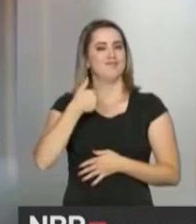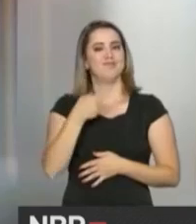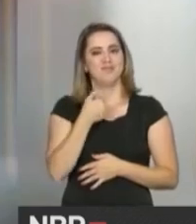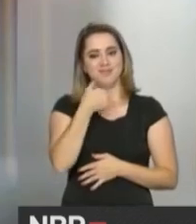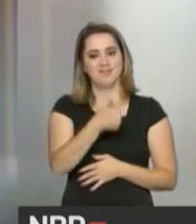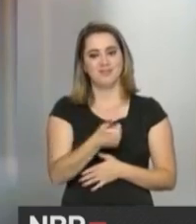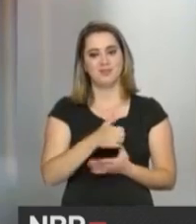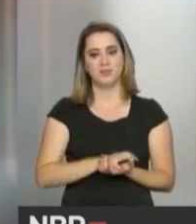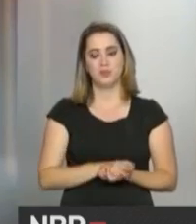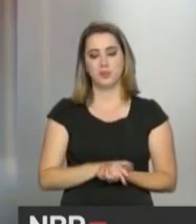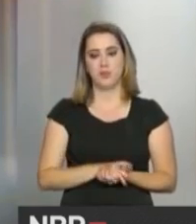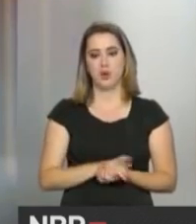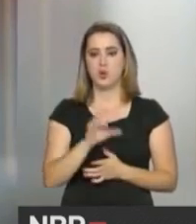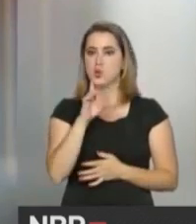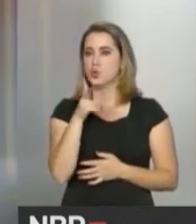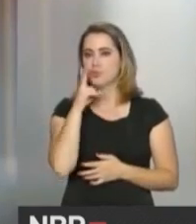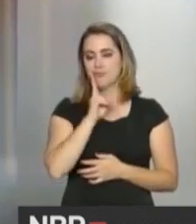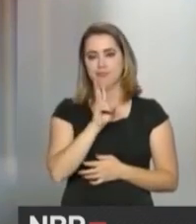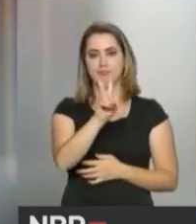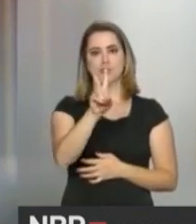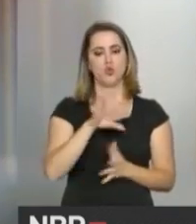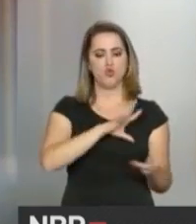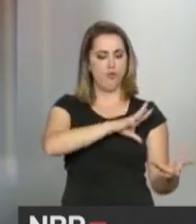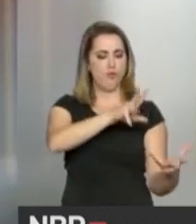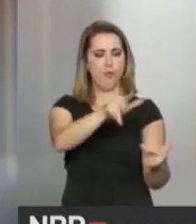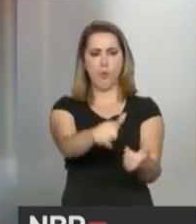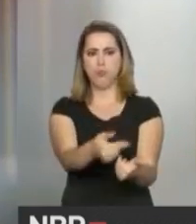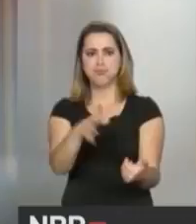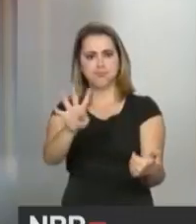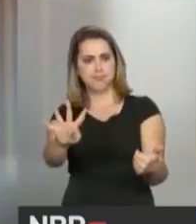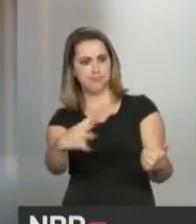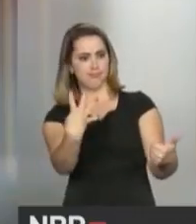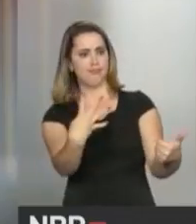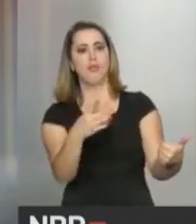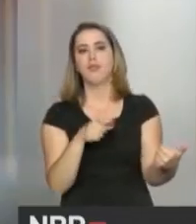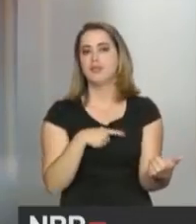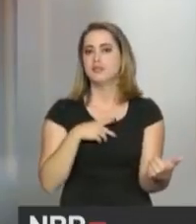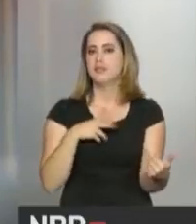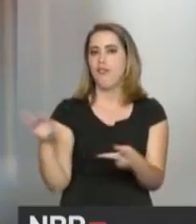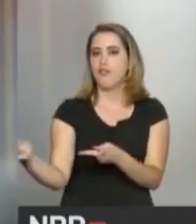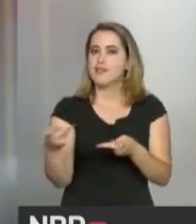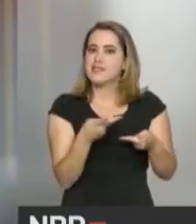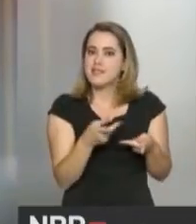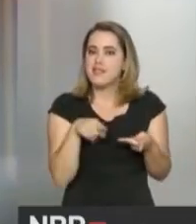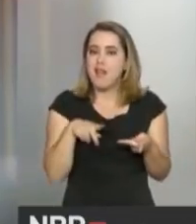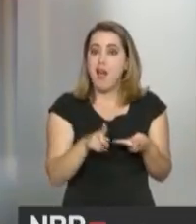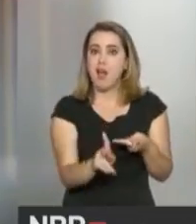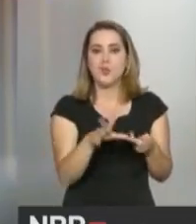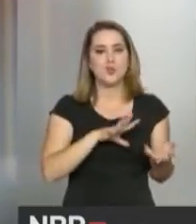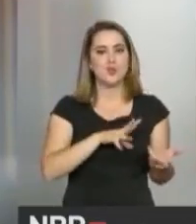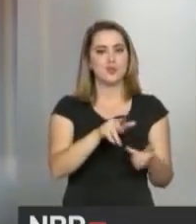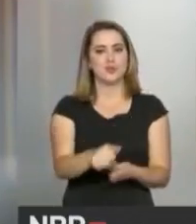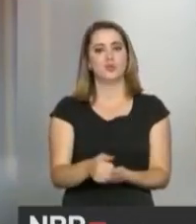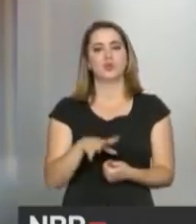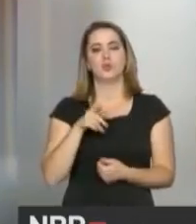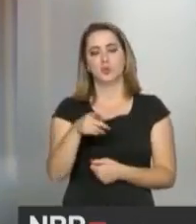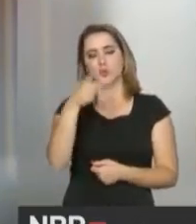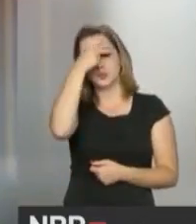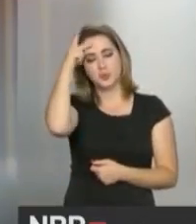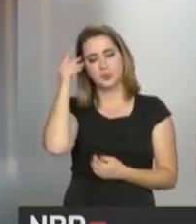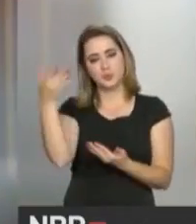bem. Só em ser visto mundialmente e ser visitado mundialmente por todos que aqui